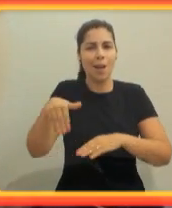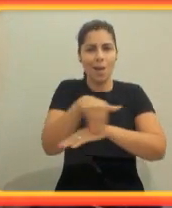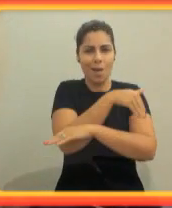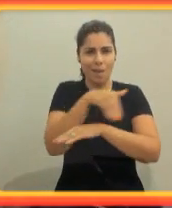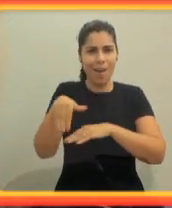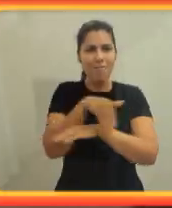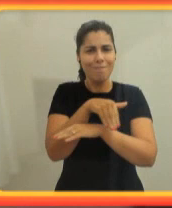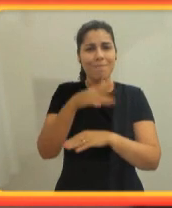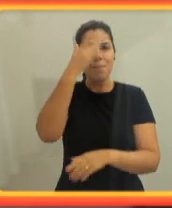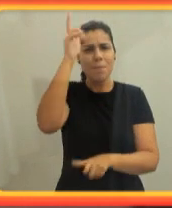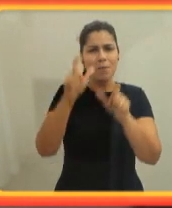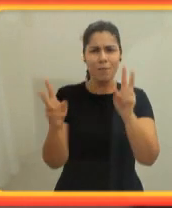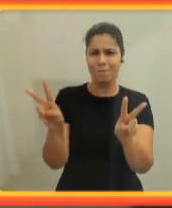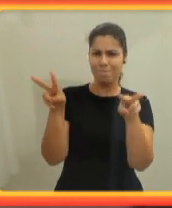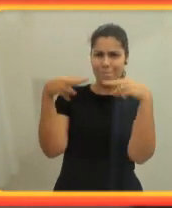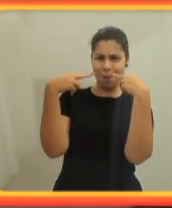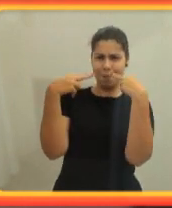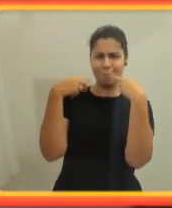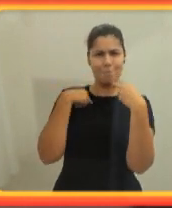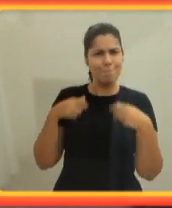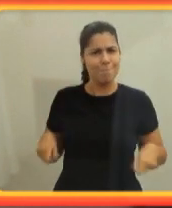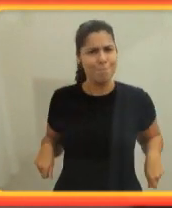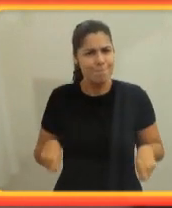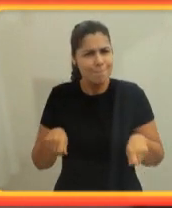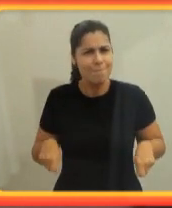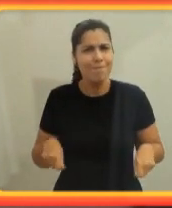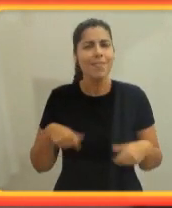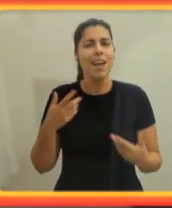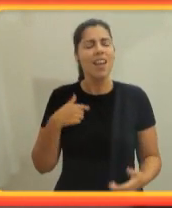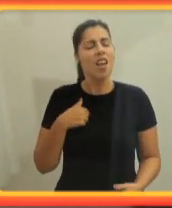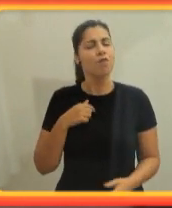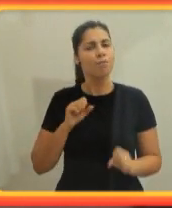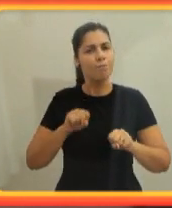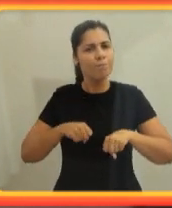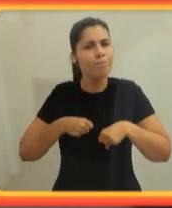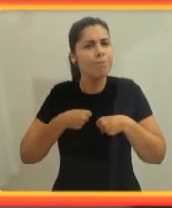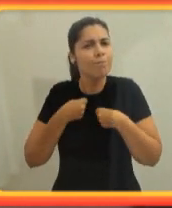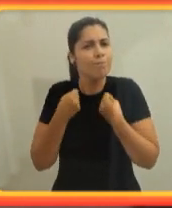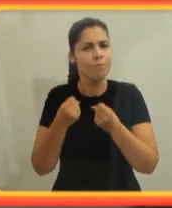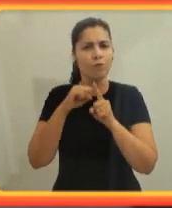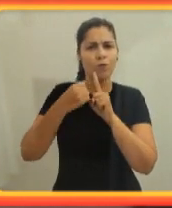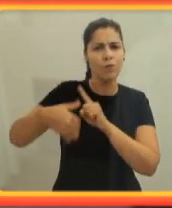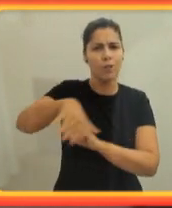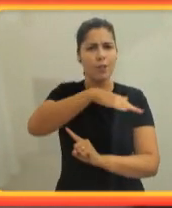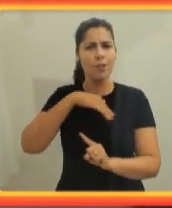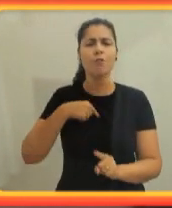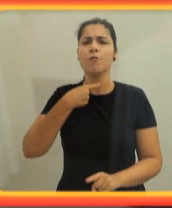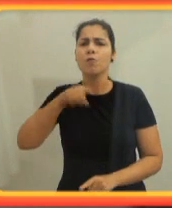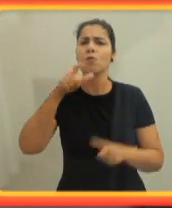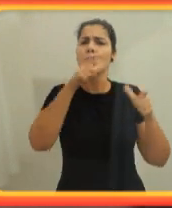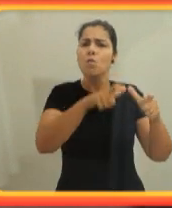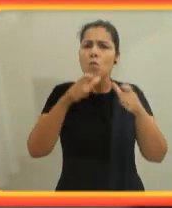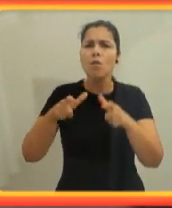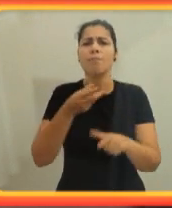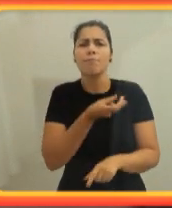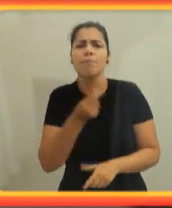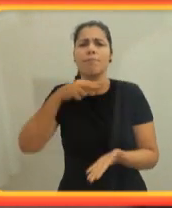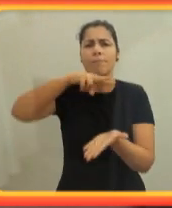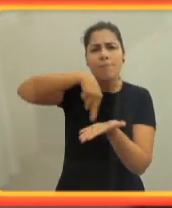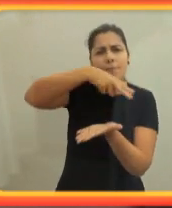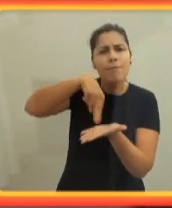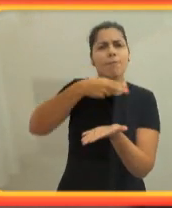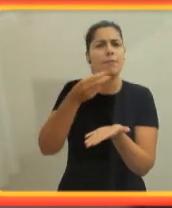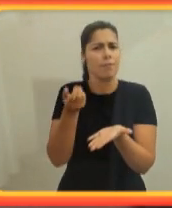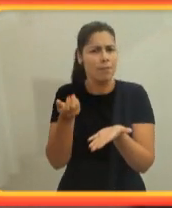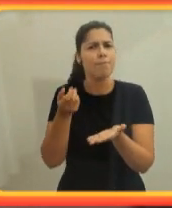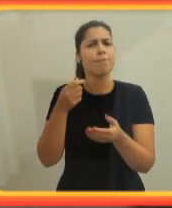Acho que, como eu passei muitos meses internada, lembro perfeitamente que a primeira coisa que fiz foi sair na rua, para que as pessoas